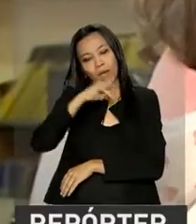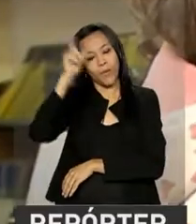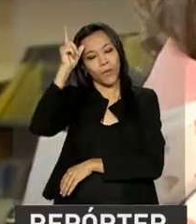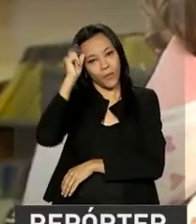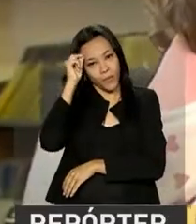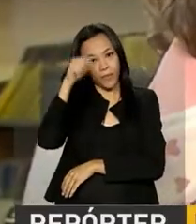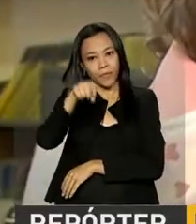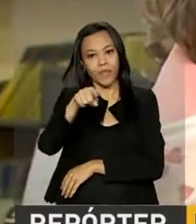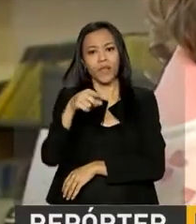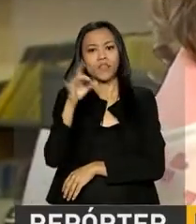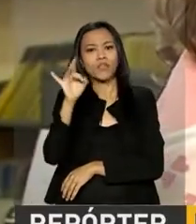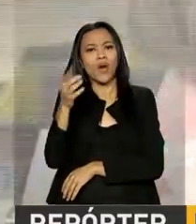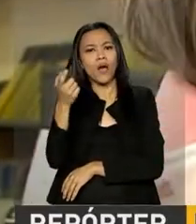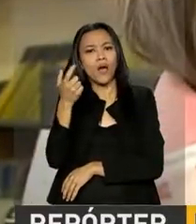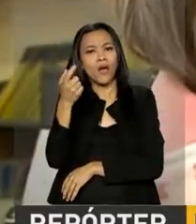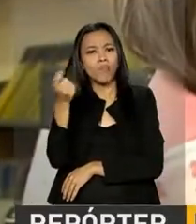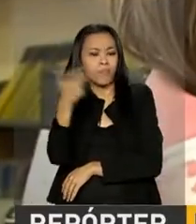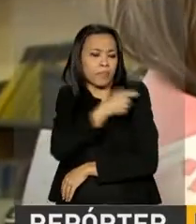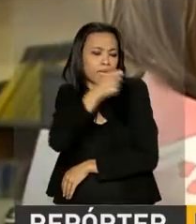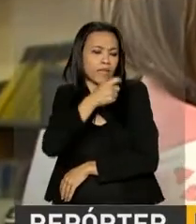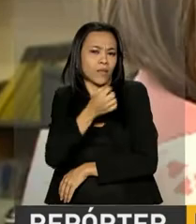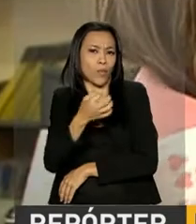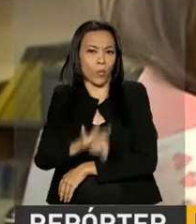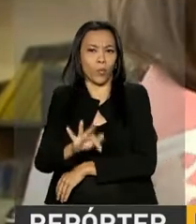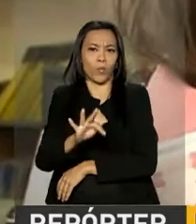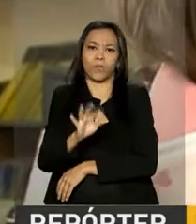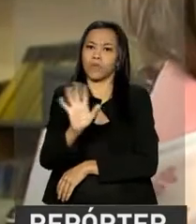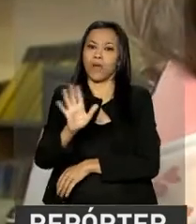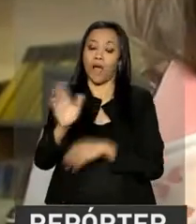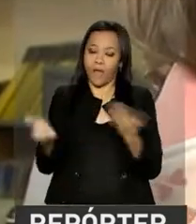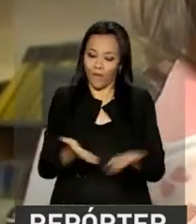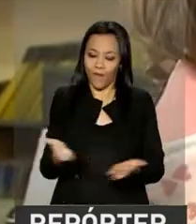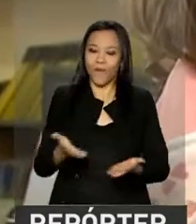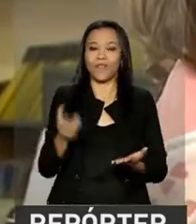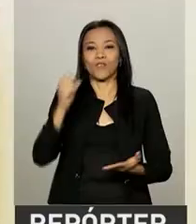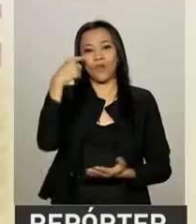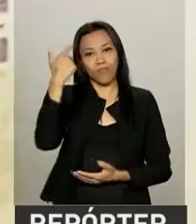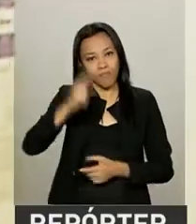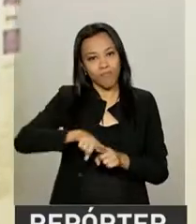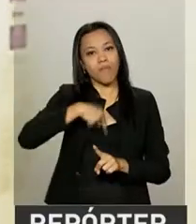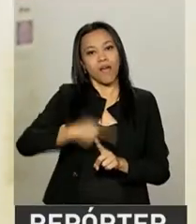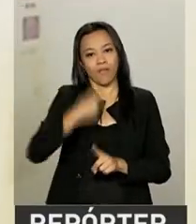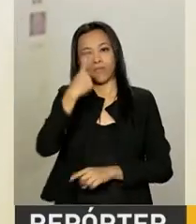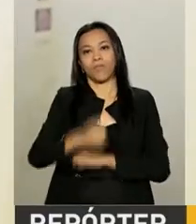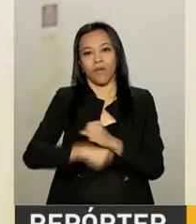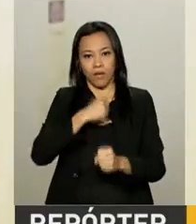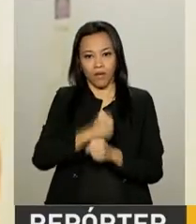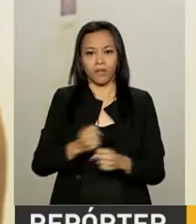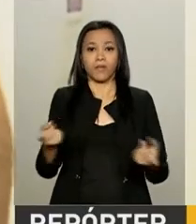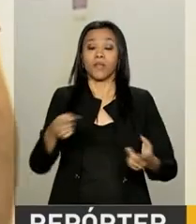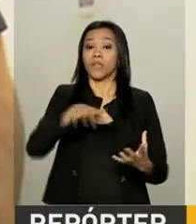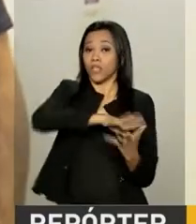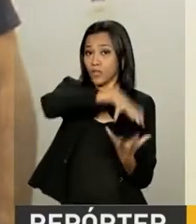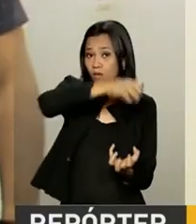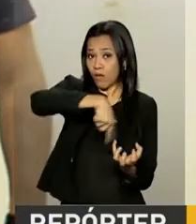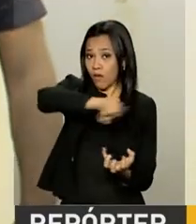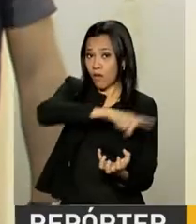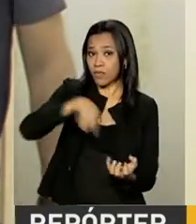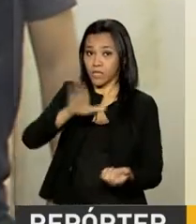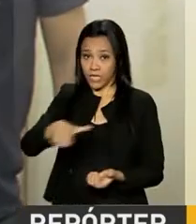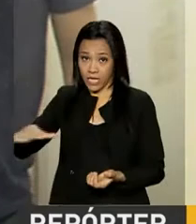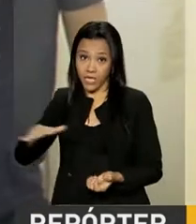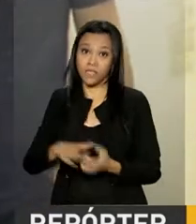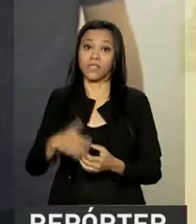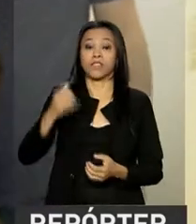ela sofre um pouquinho aplicada agora ter minimizado e agora sim é só mais um ano além de idosos e crianças de seis meses a menores